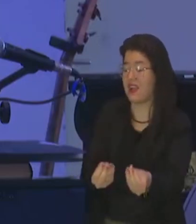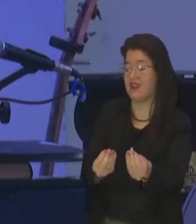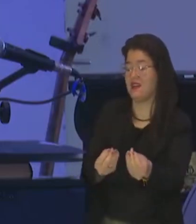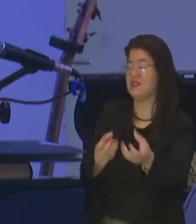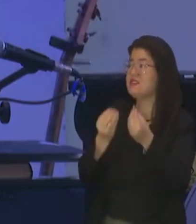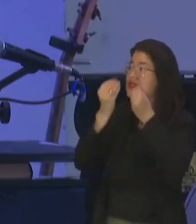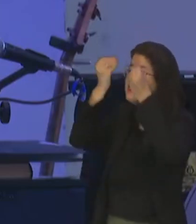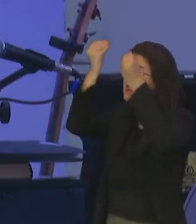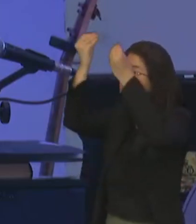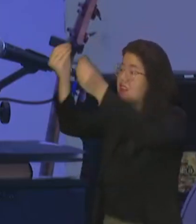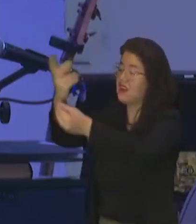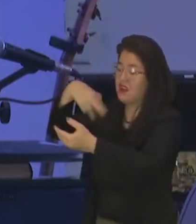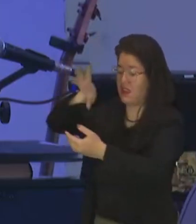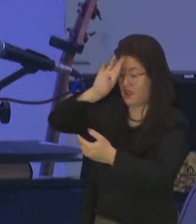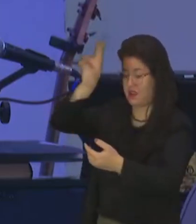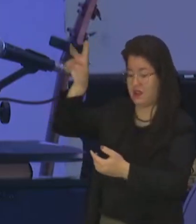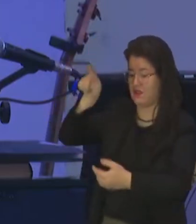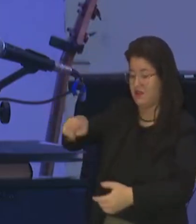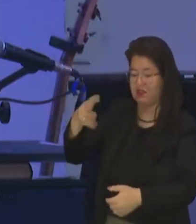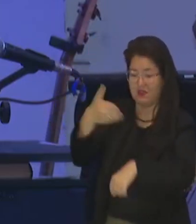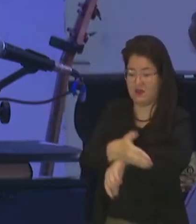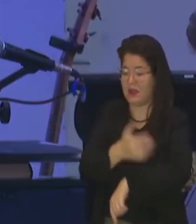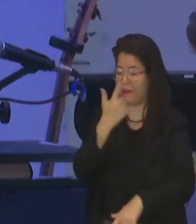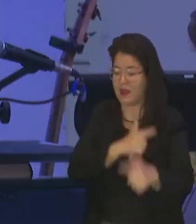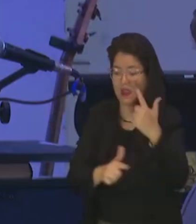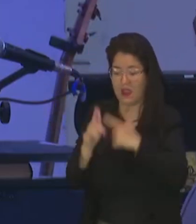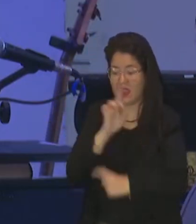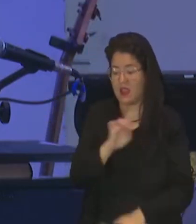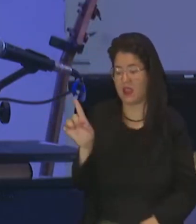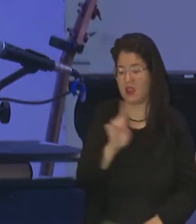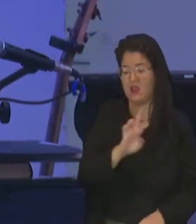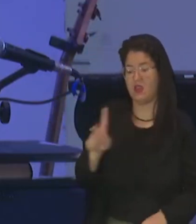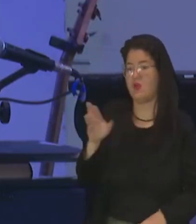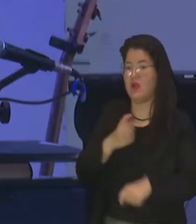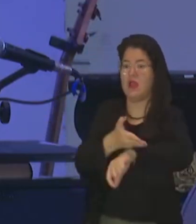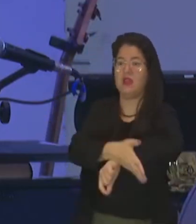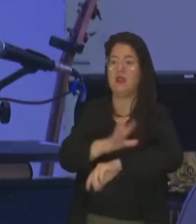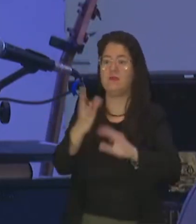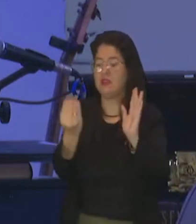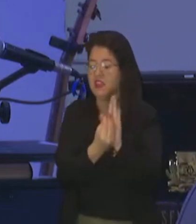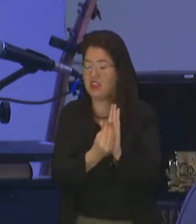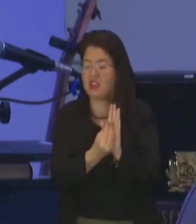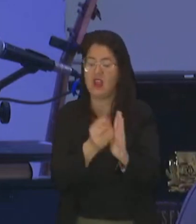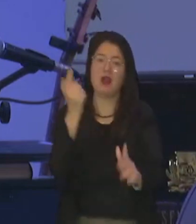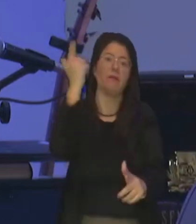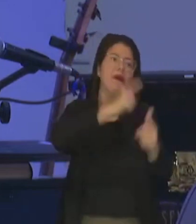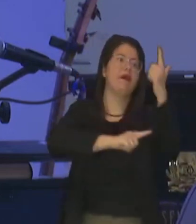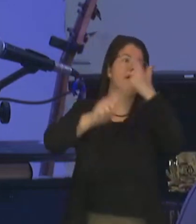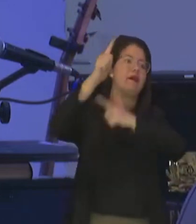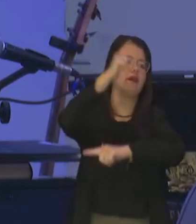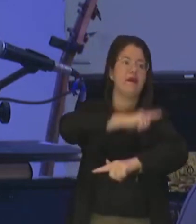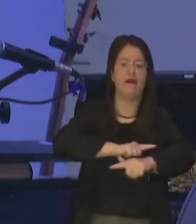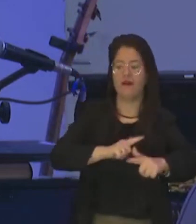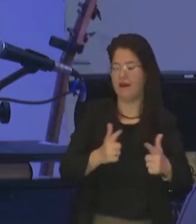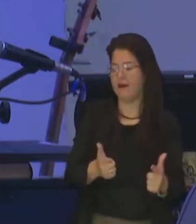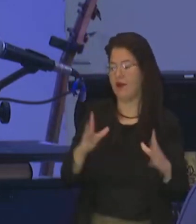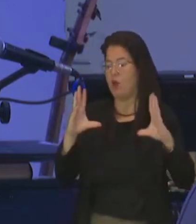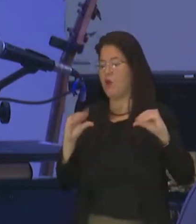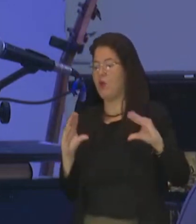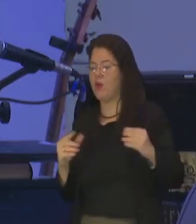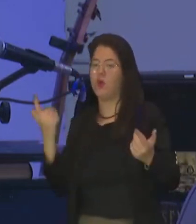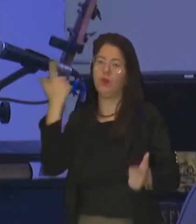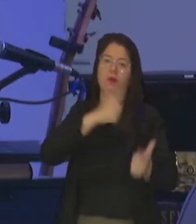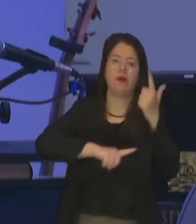Tributai ao Senhor. Você não vai para ganhar, não tem que ir para a igreja para ganhar um tempo confortável,